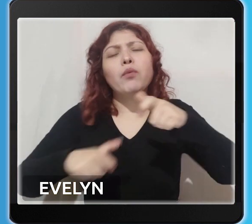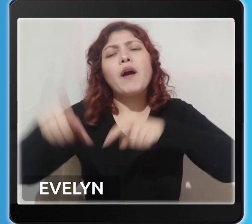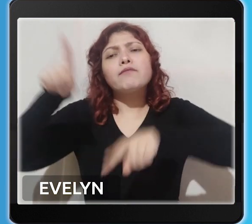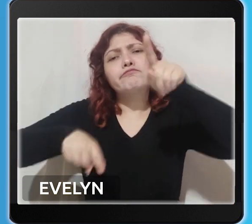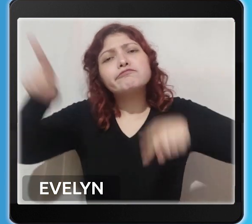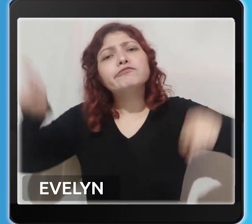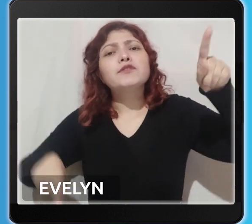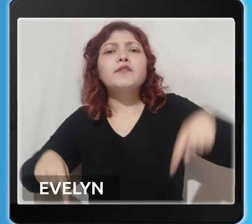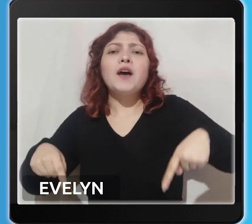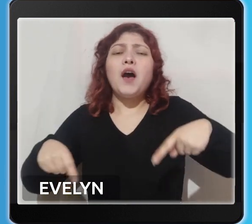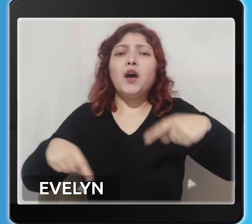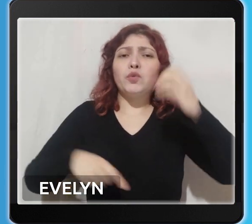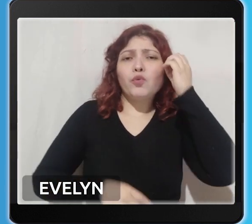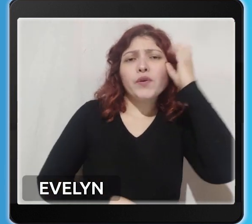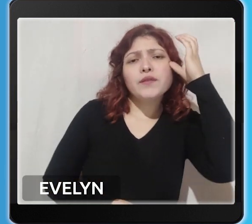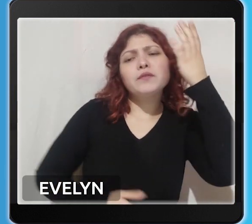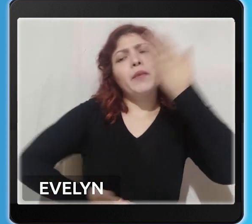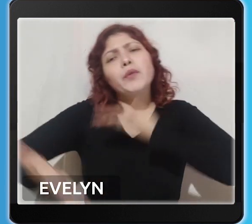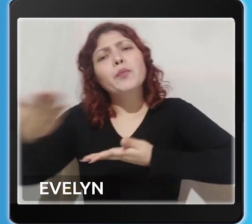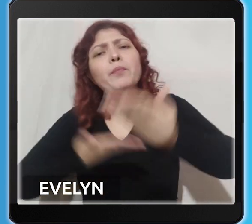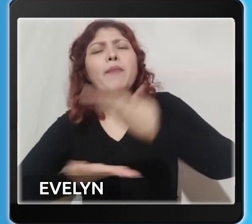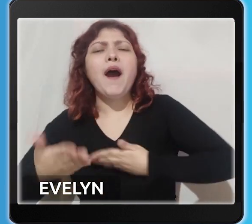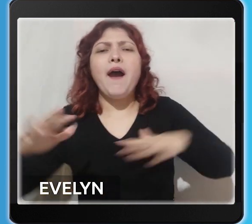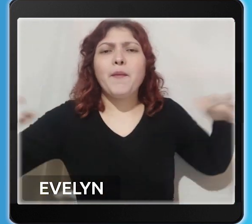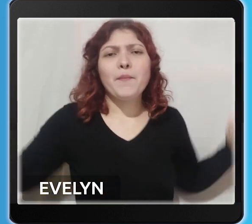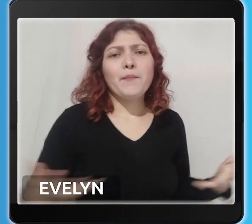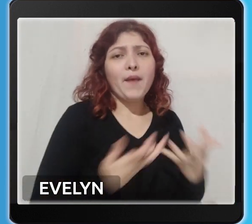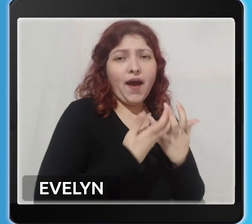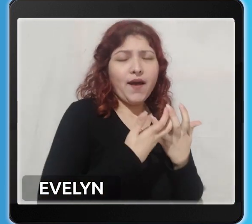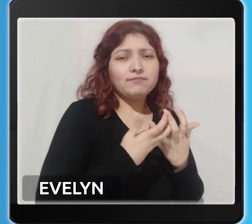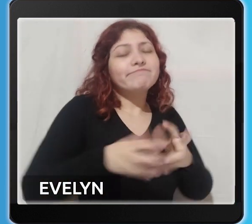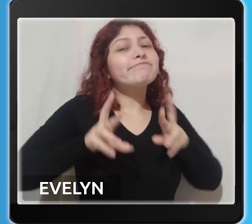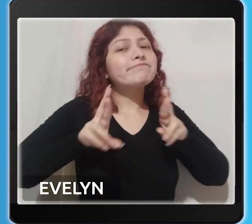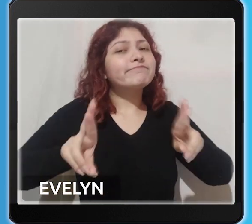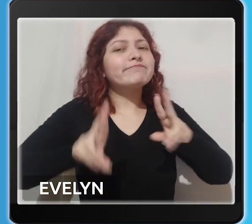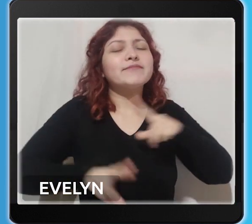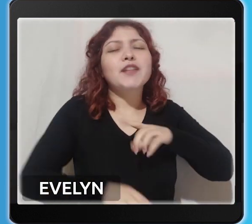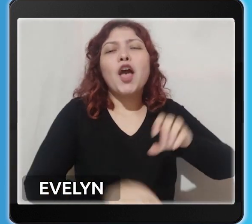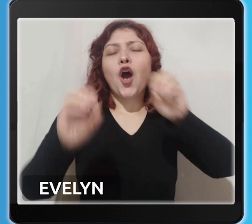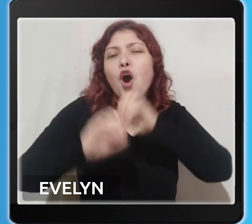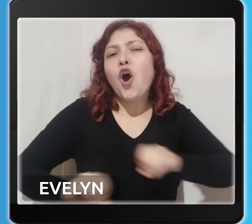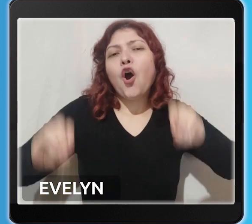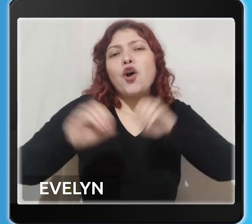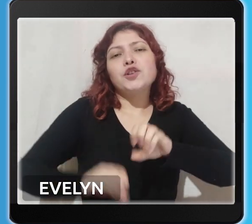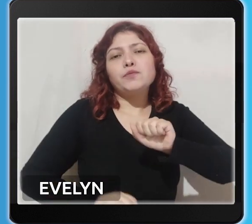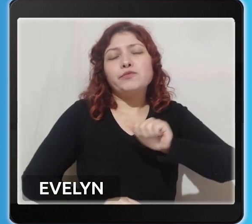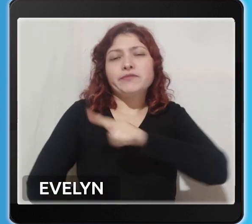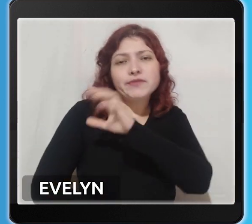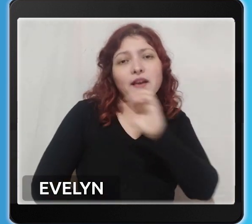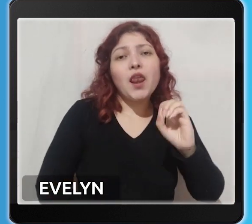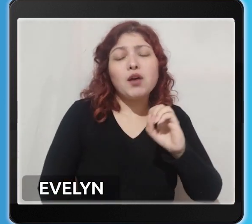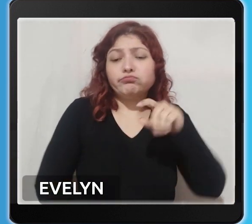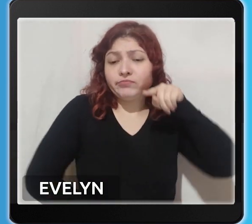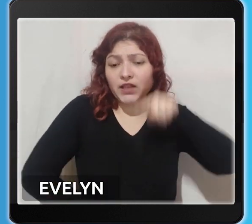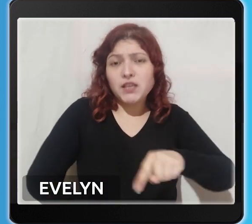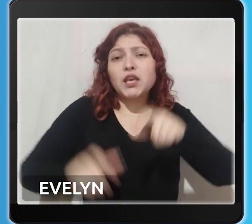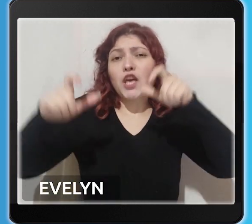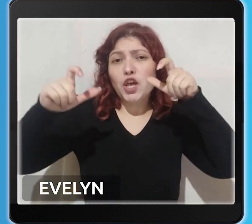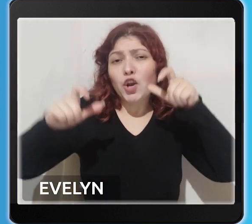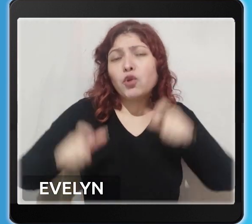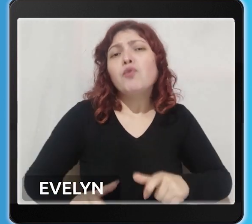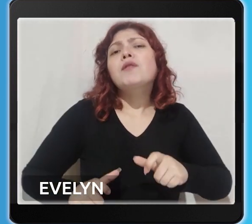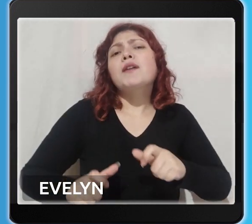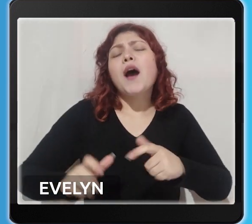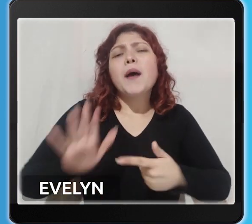sonhos. Que tenhamos um excelente salão e que possamos mostrar quem somos e o que fazemos, conectados. Participe